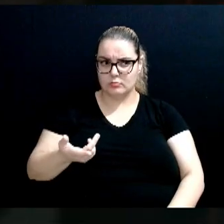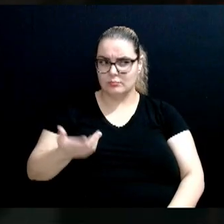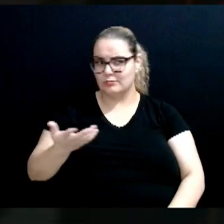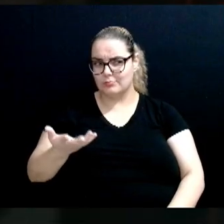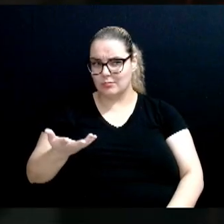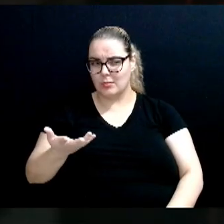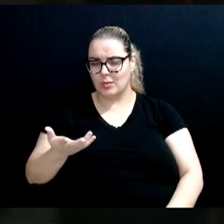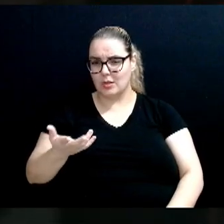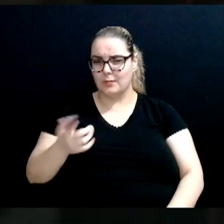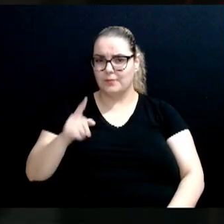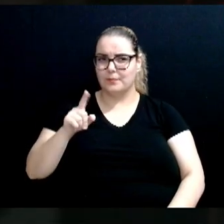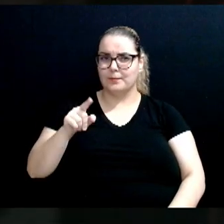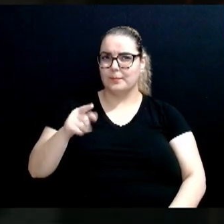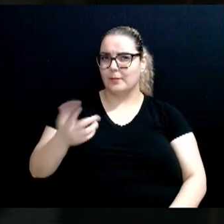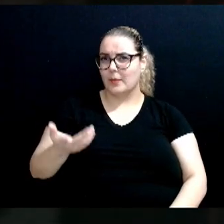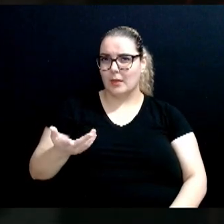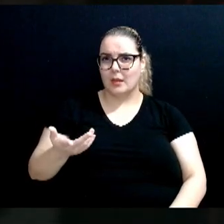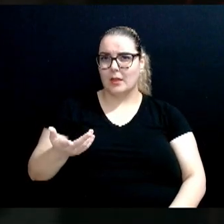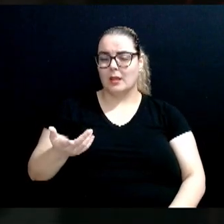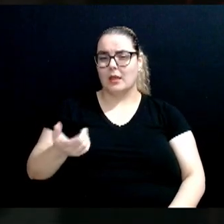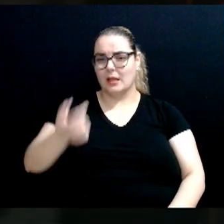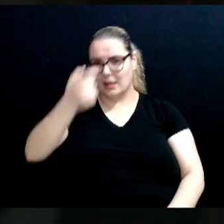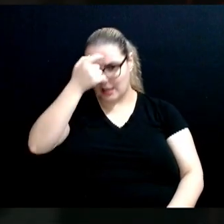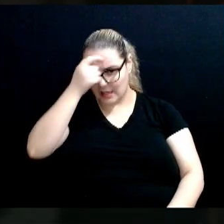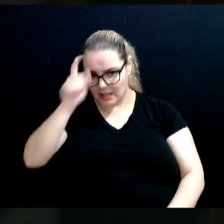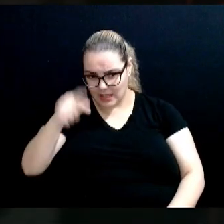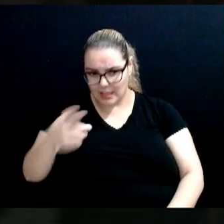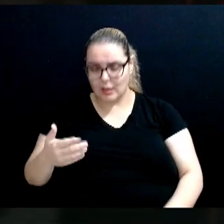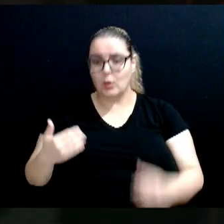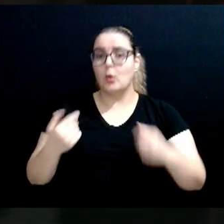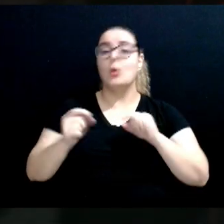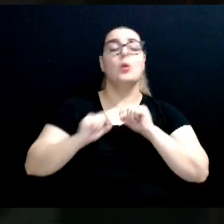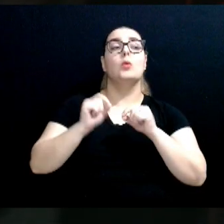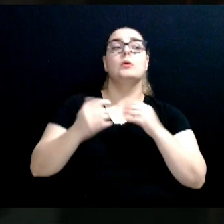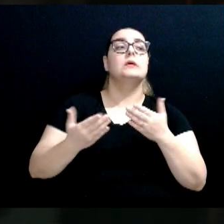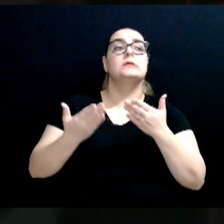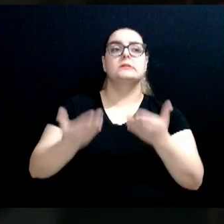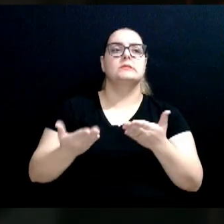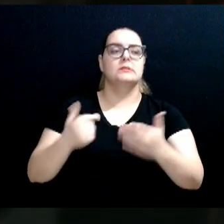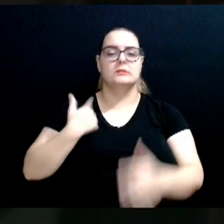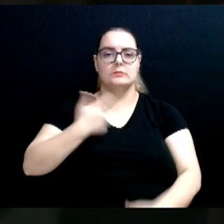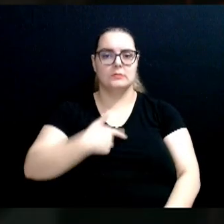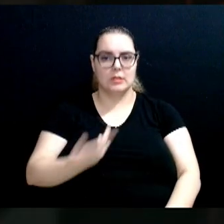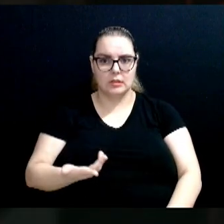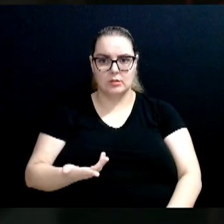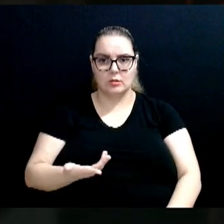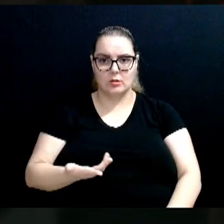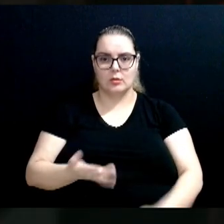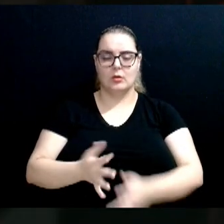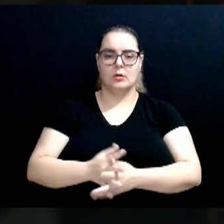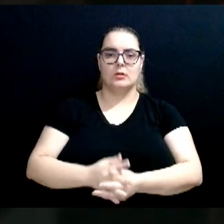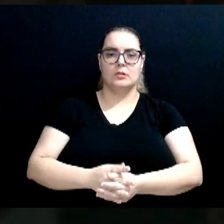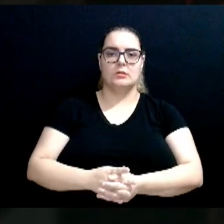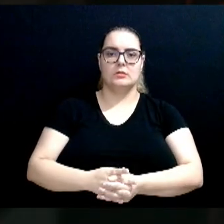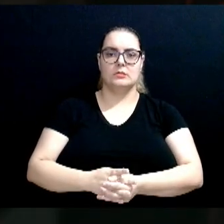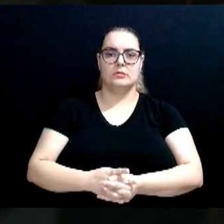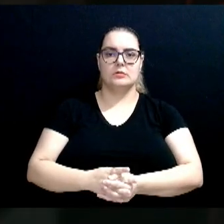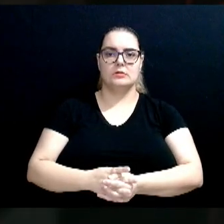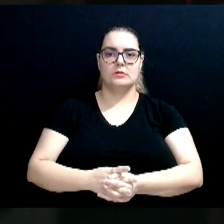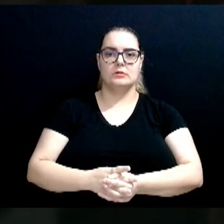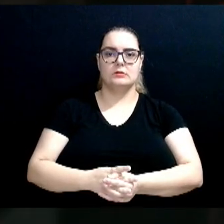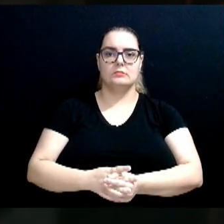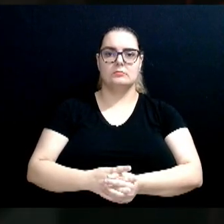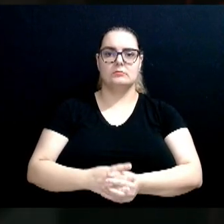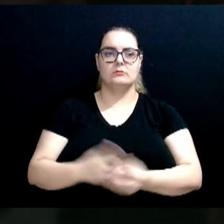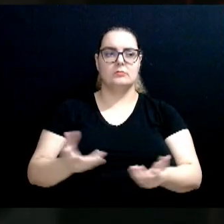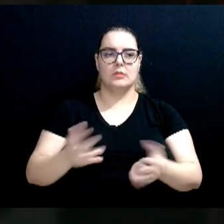é algo consciente? O que você traz para a gente sobre essas